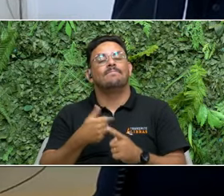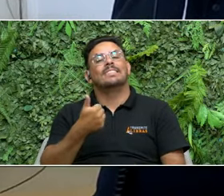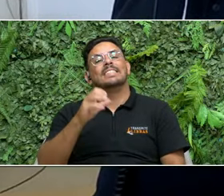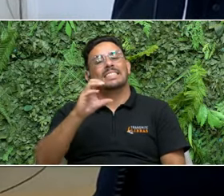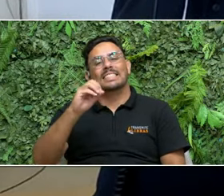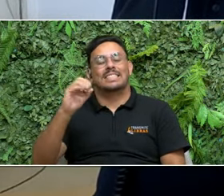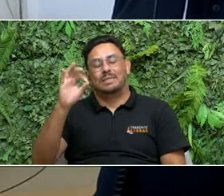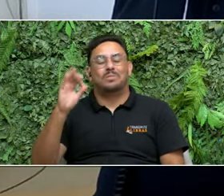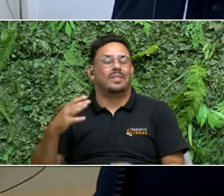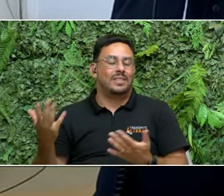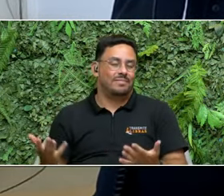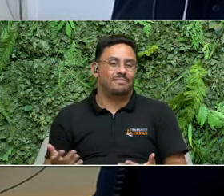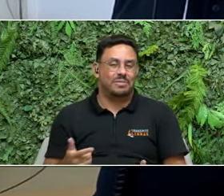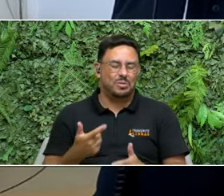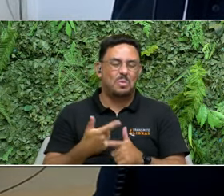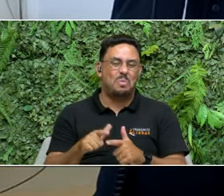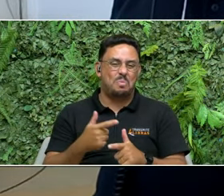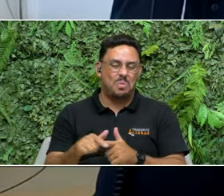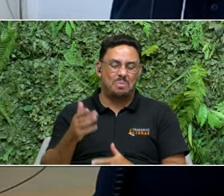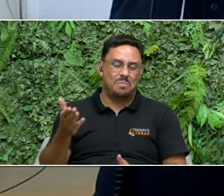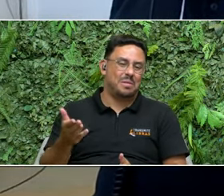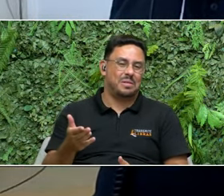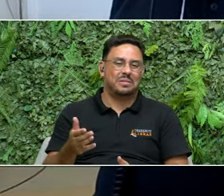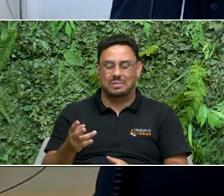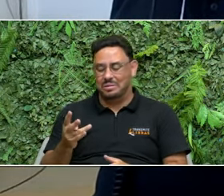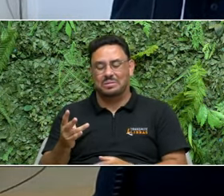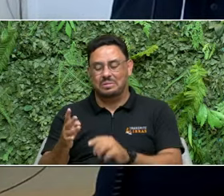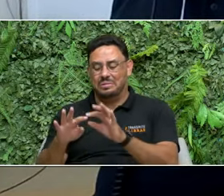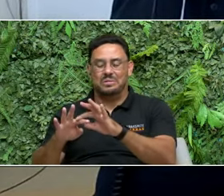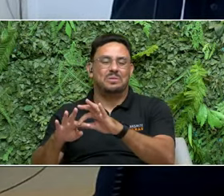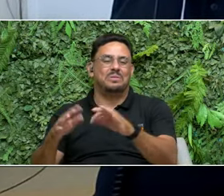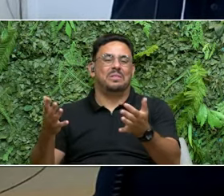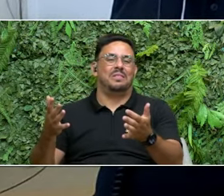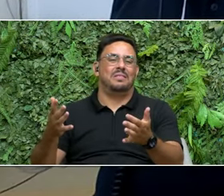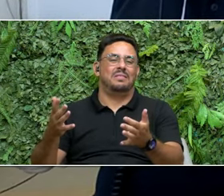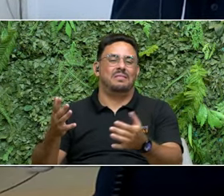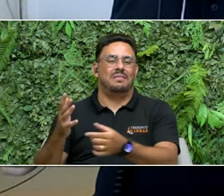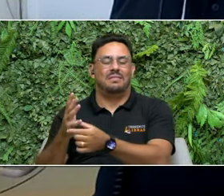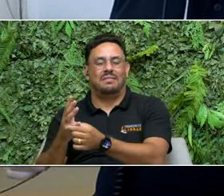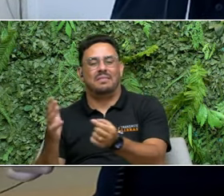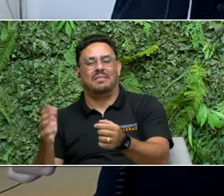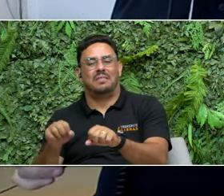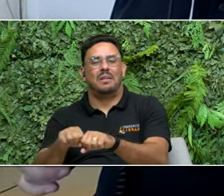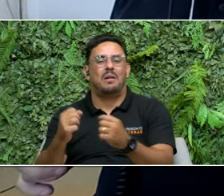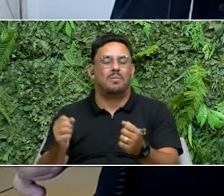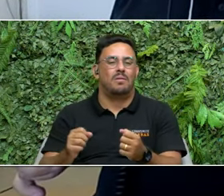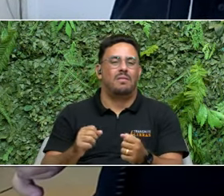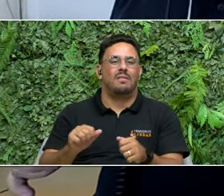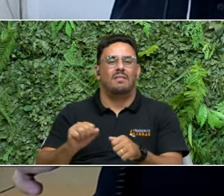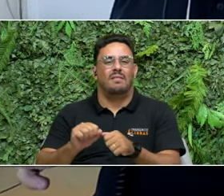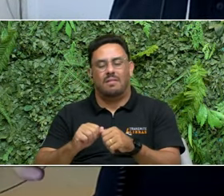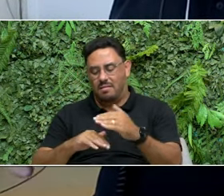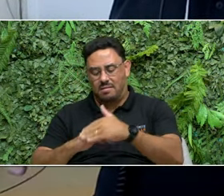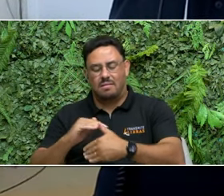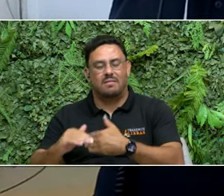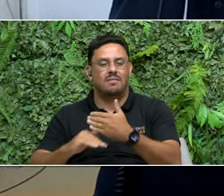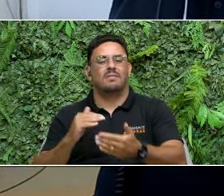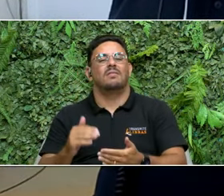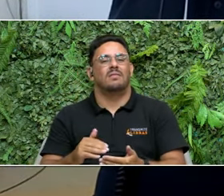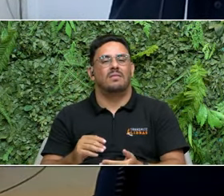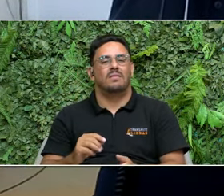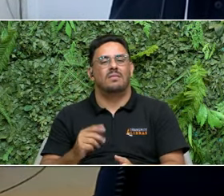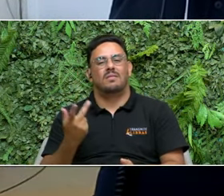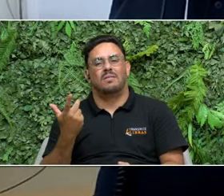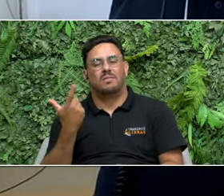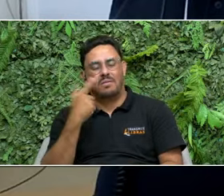agora esse negócio do Dedo aí eu vou falar de novo aí viu Gente pelo amor de Deus não é possível dedinho machucado ali dá para você fazer pelo menos para jogar um